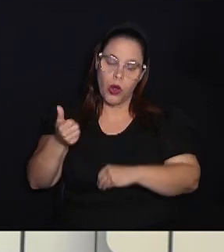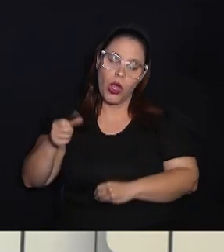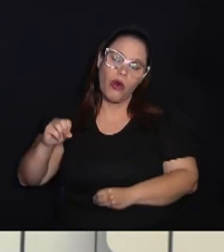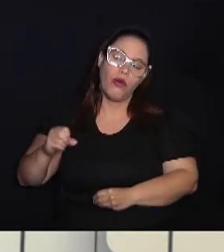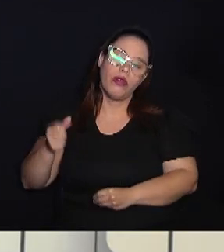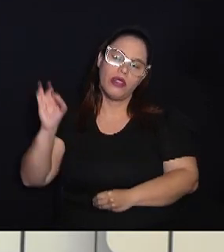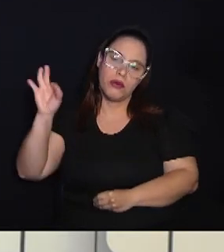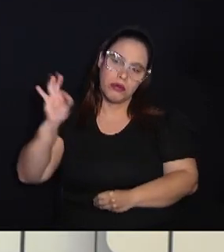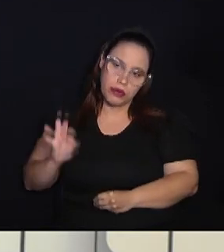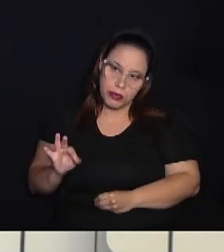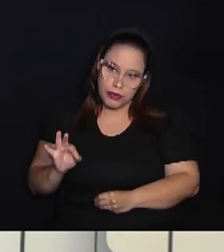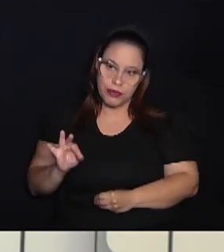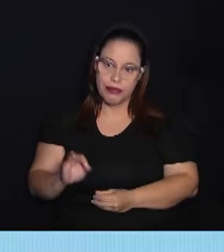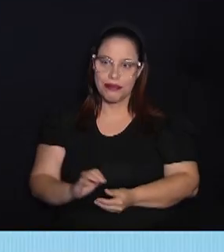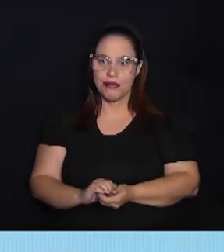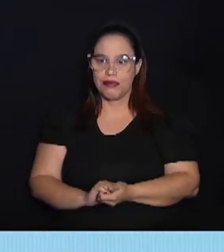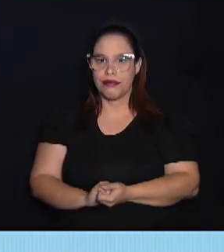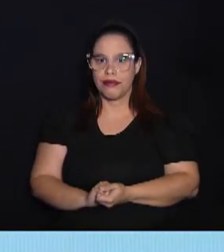90%.